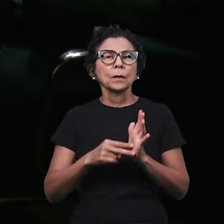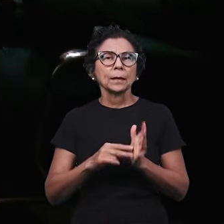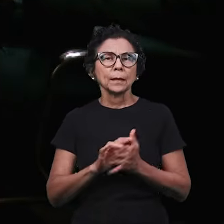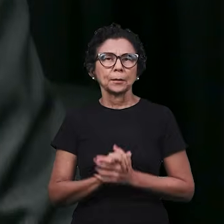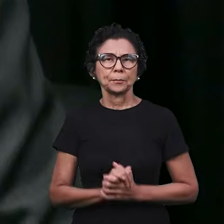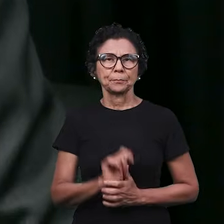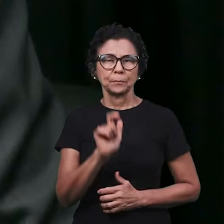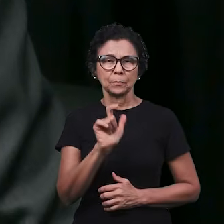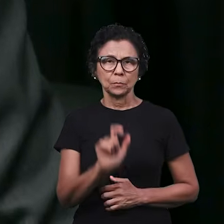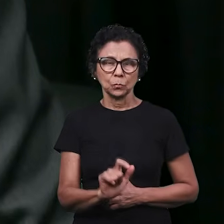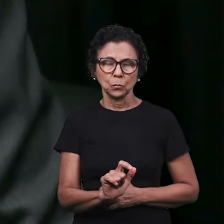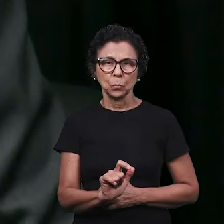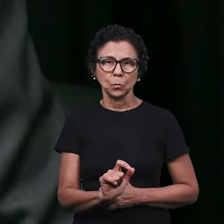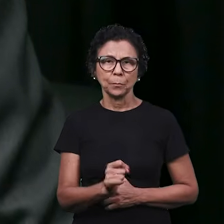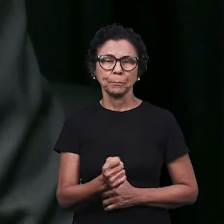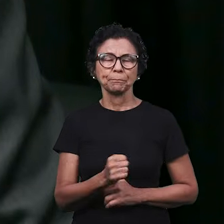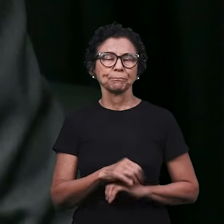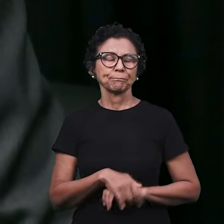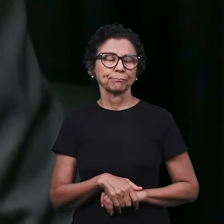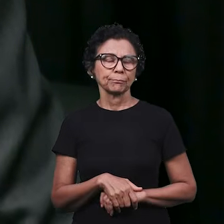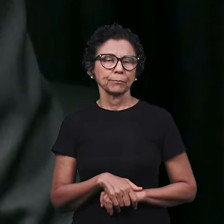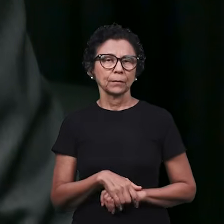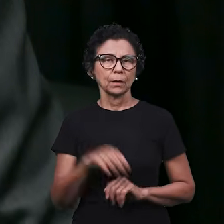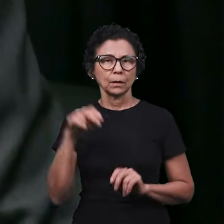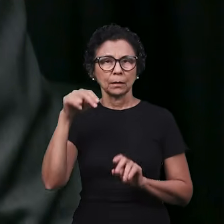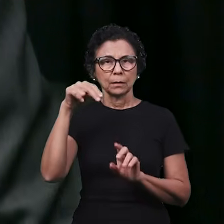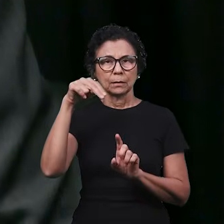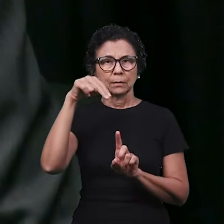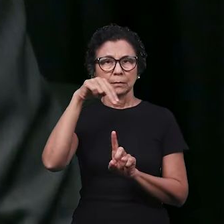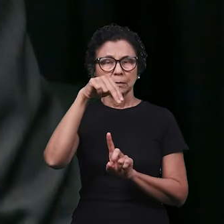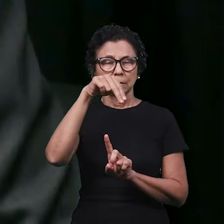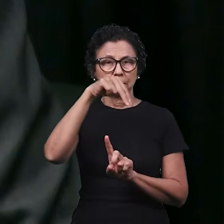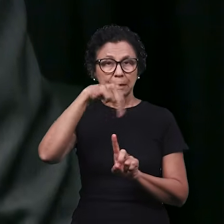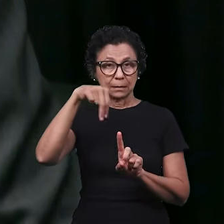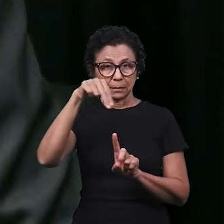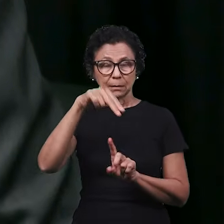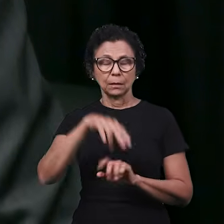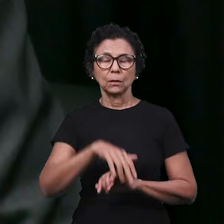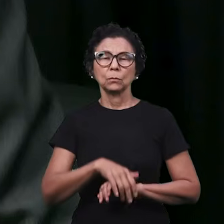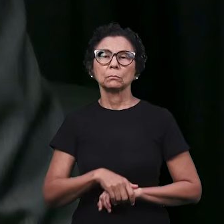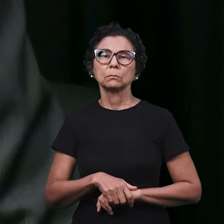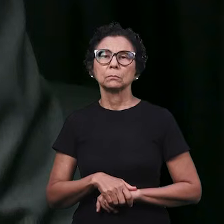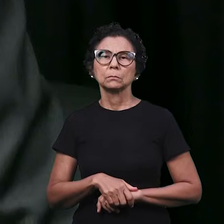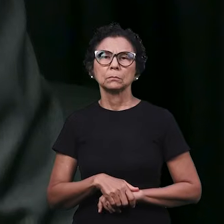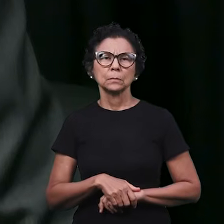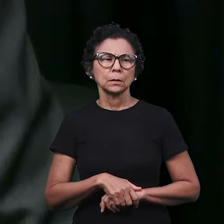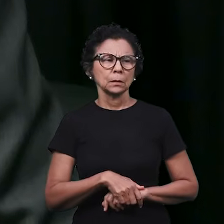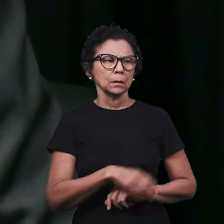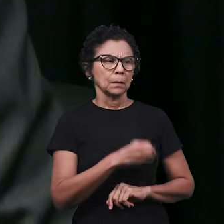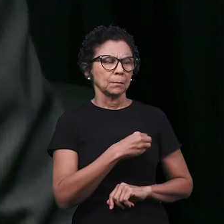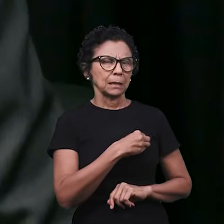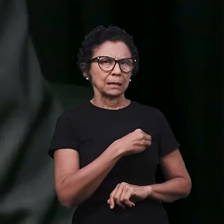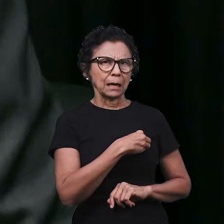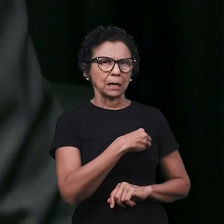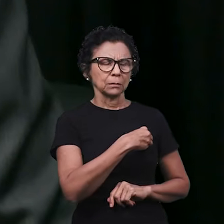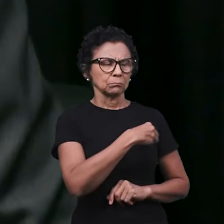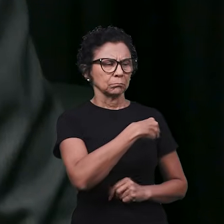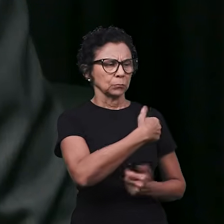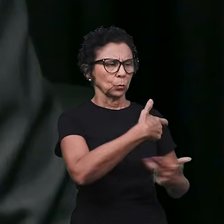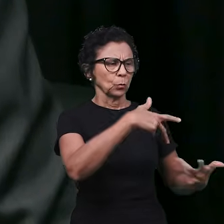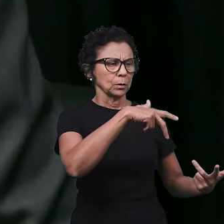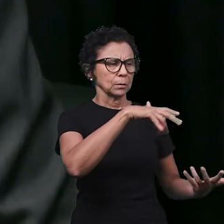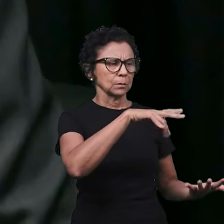né? O nazireu, ele tinha um compromisso de servir a Deus, de ser